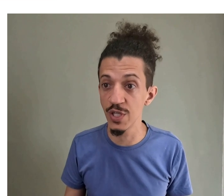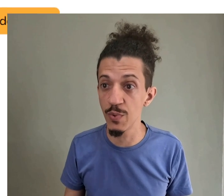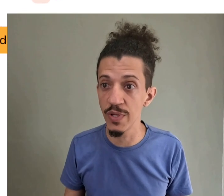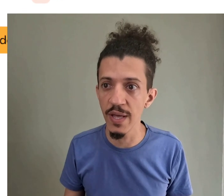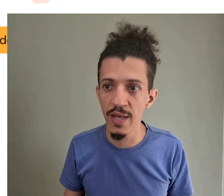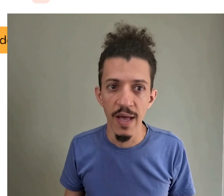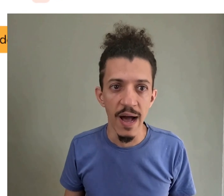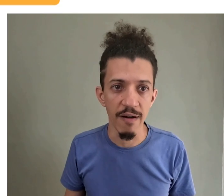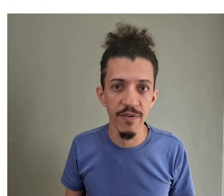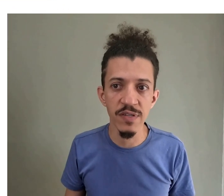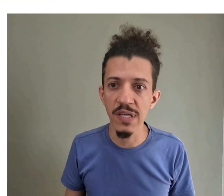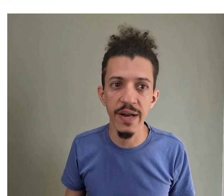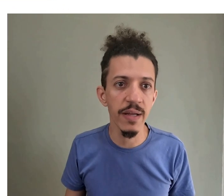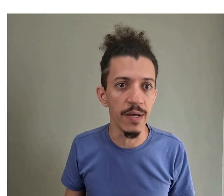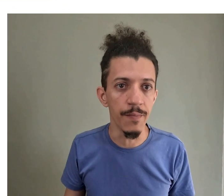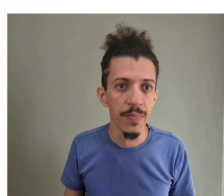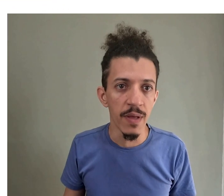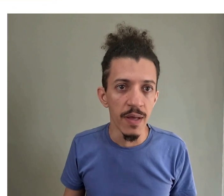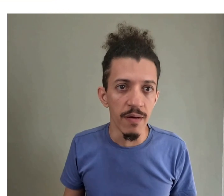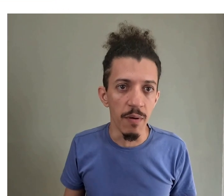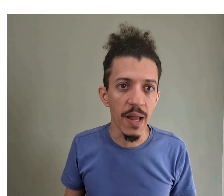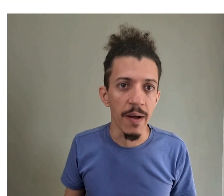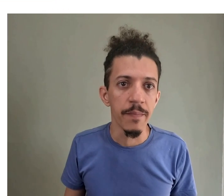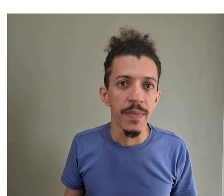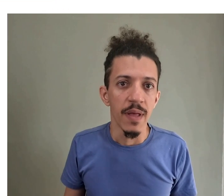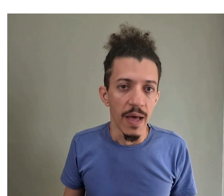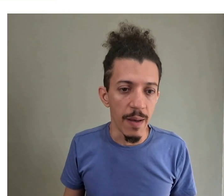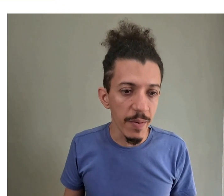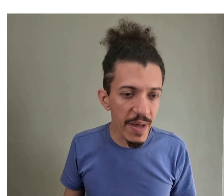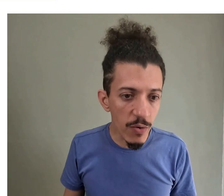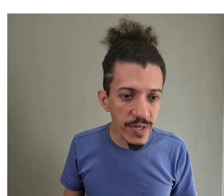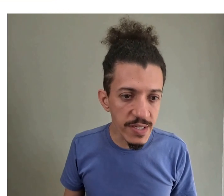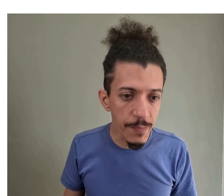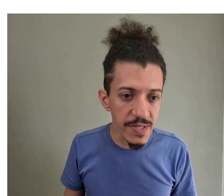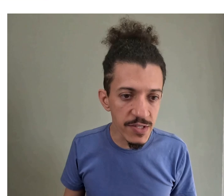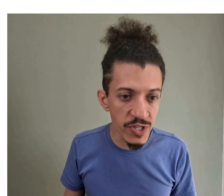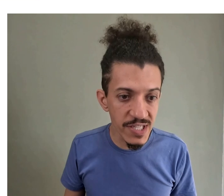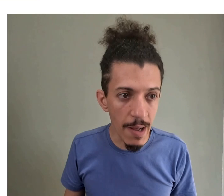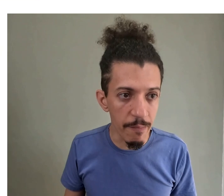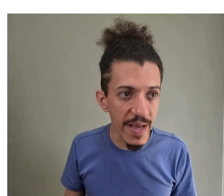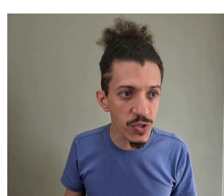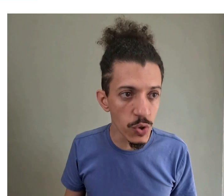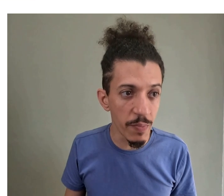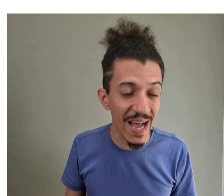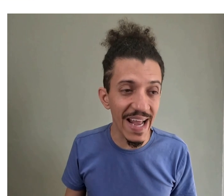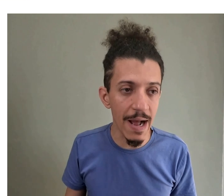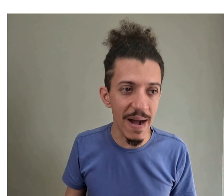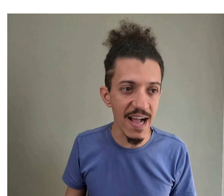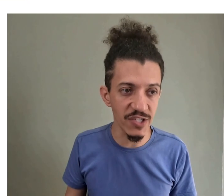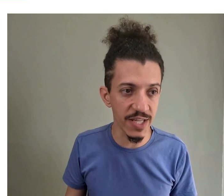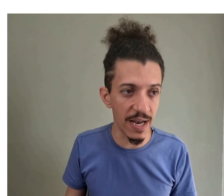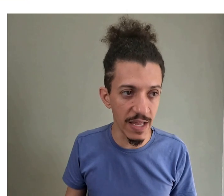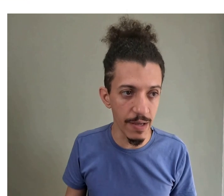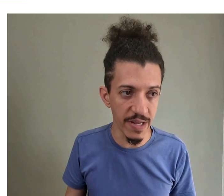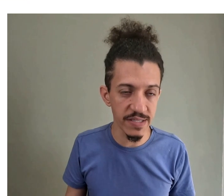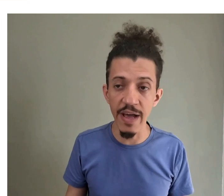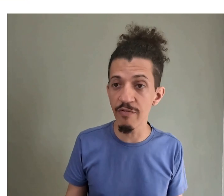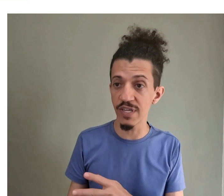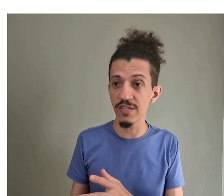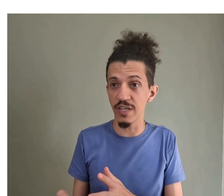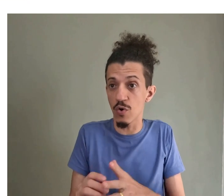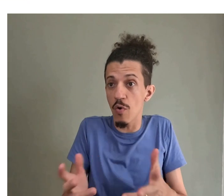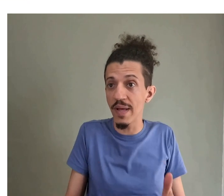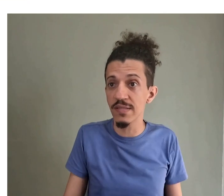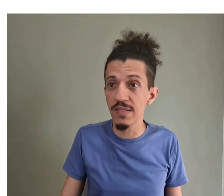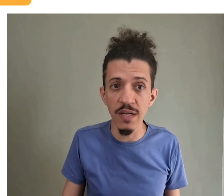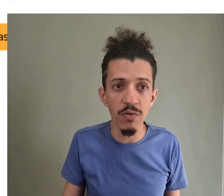para a gente poder avançar aqui. Vamos lá. Primeira coisa que você precisa de saber sobre a gramática da Libras, quer você